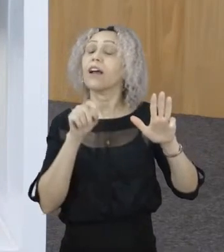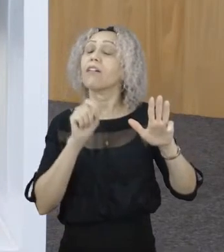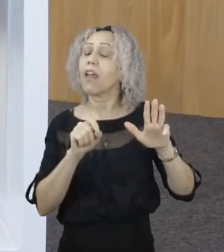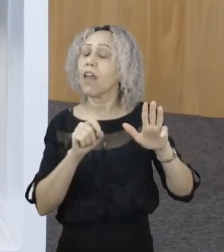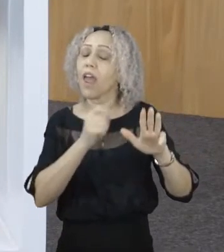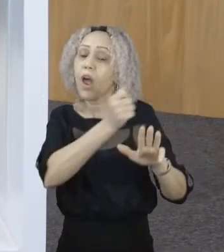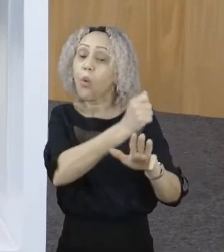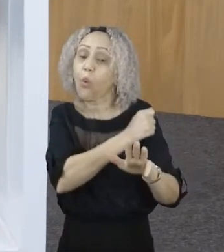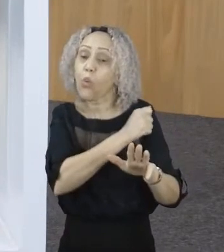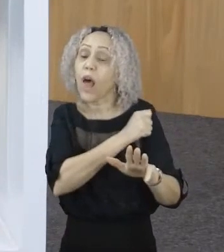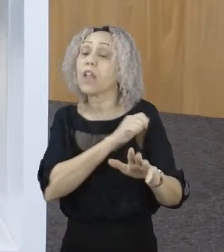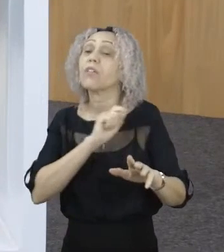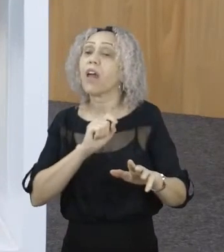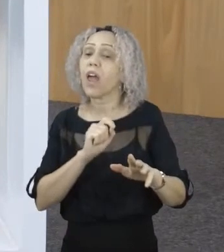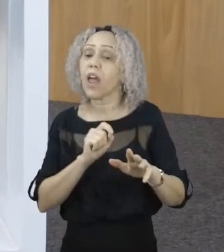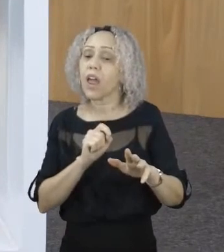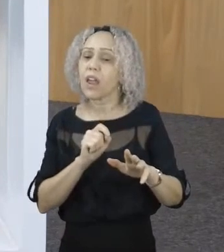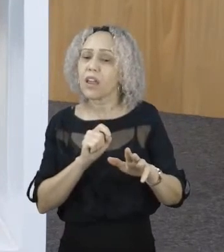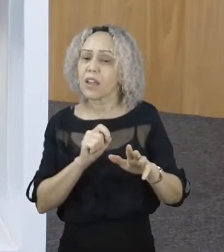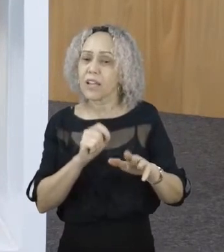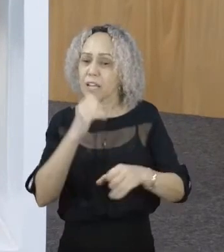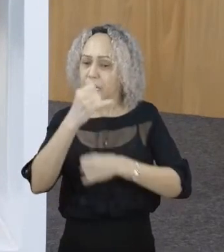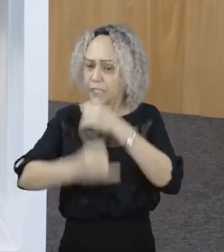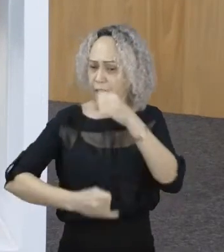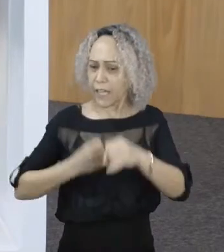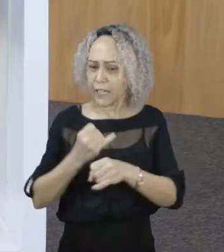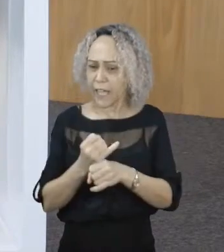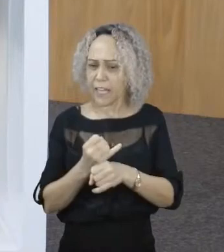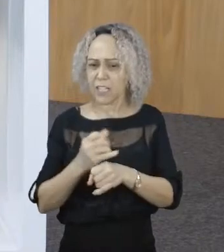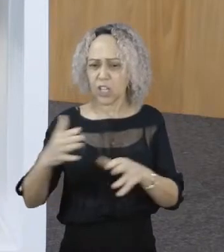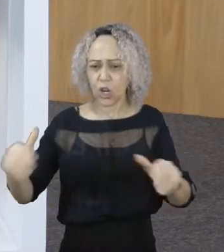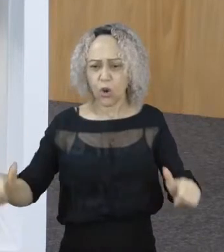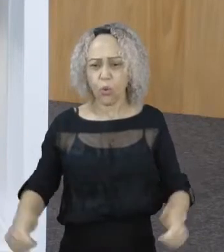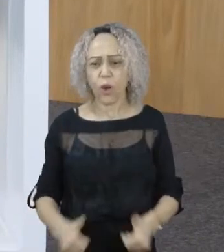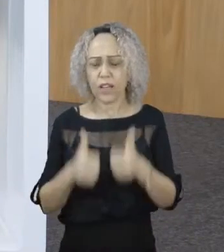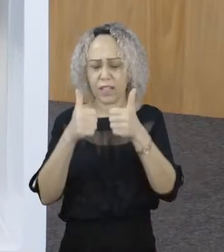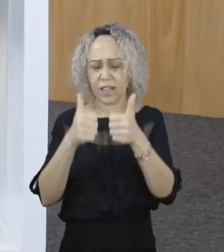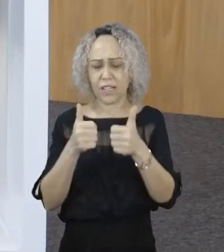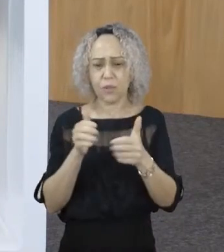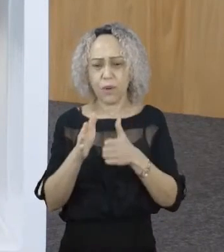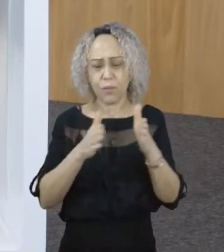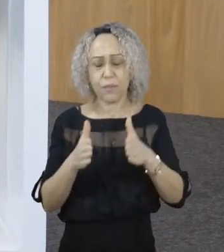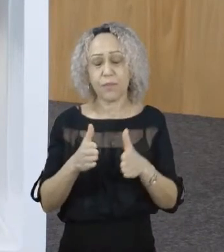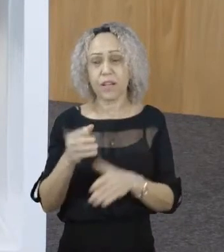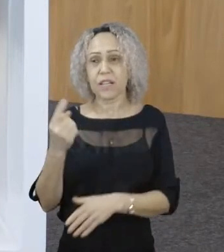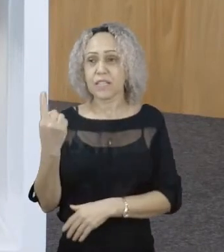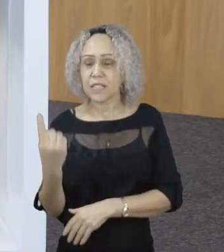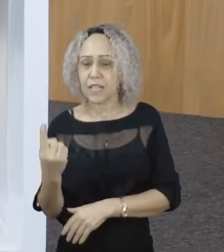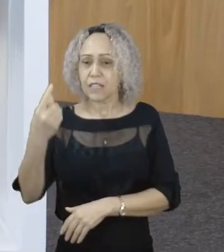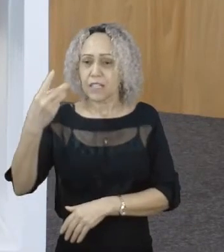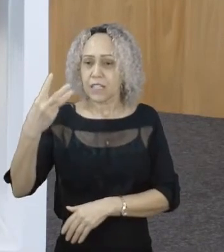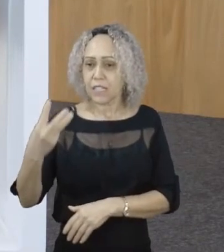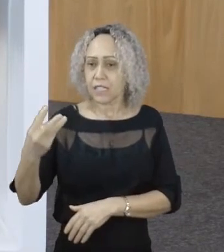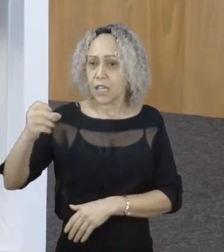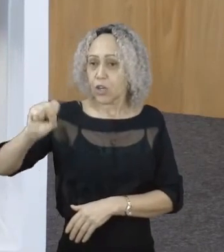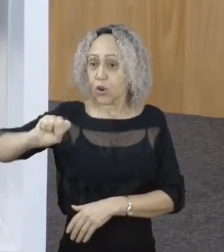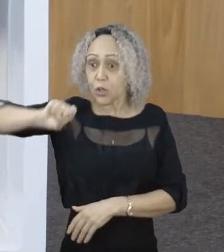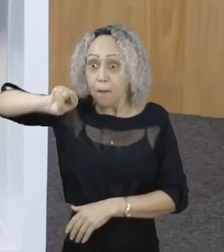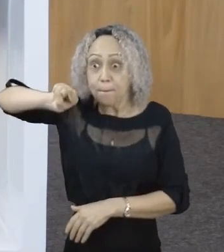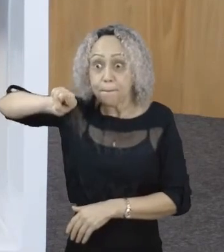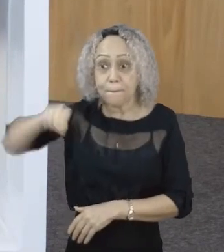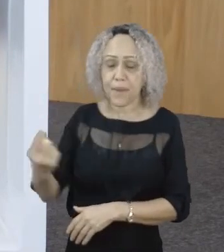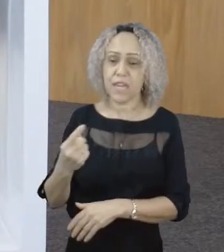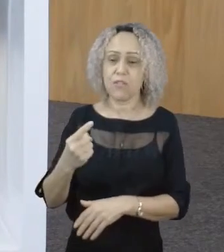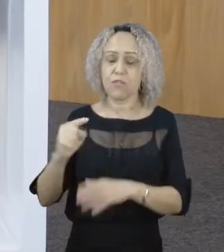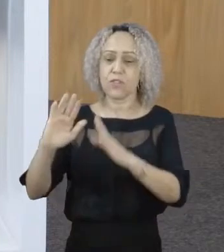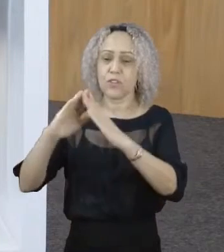compromisso é internet de qualidade para 138,3 mil escolas públicas até 2026, né, ao final